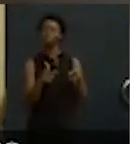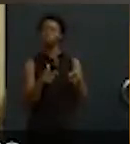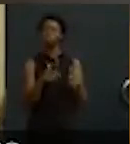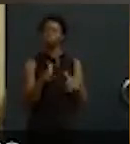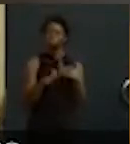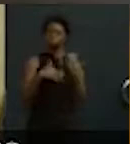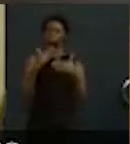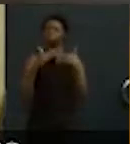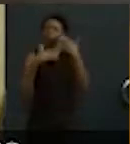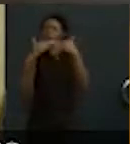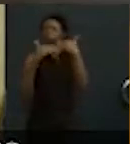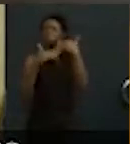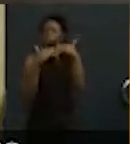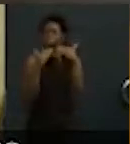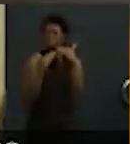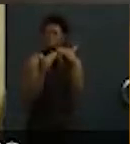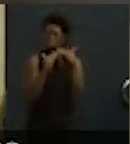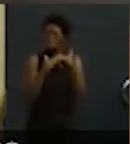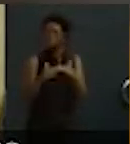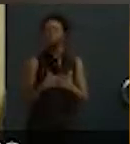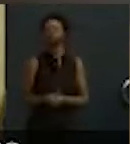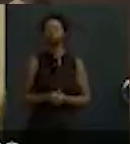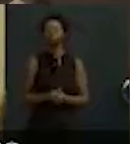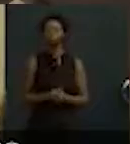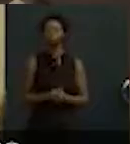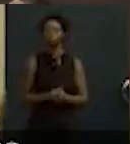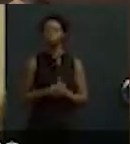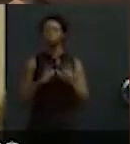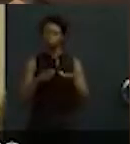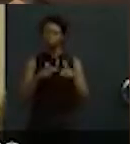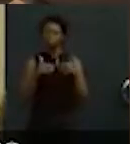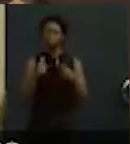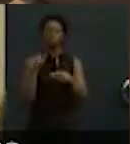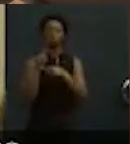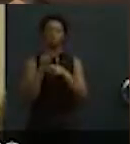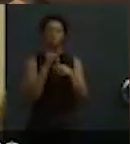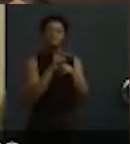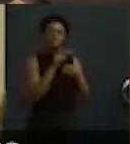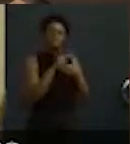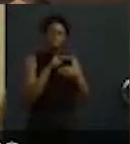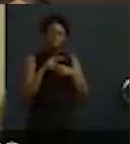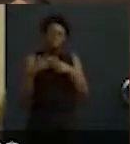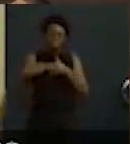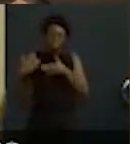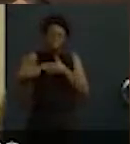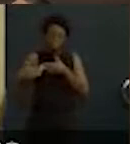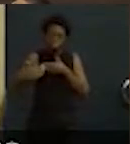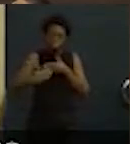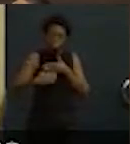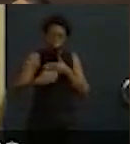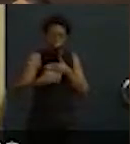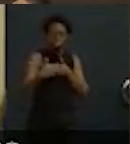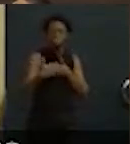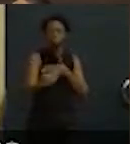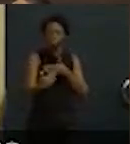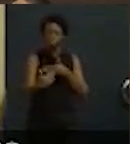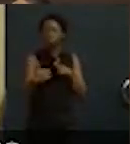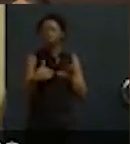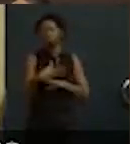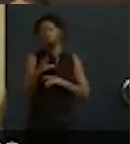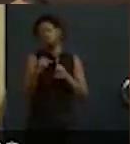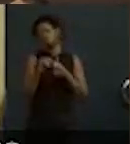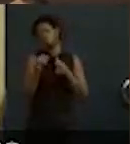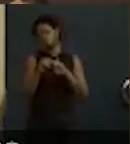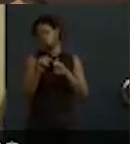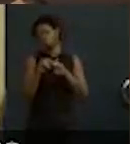aprimorou os mecanismos de promoção e fiscalização de todo o procedimento executório da